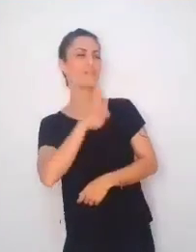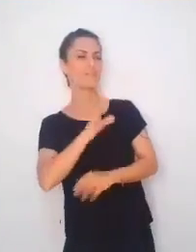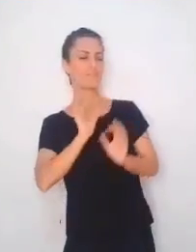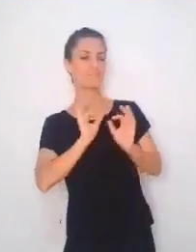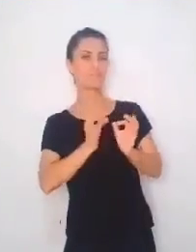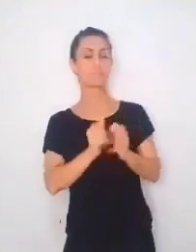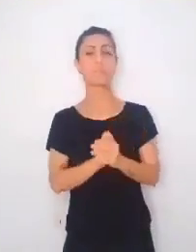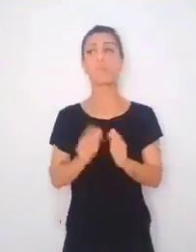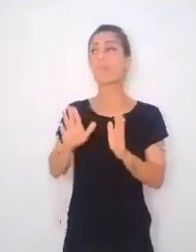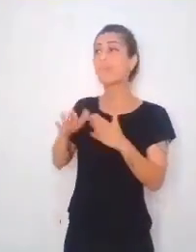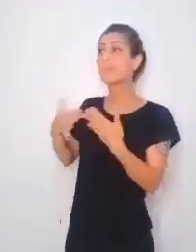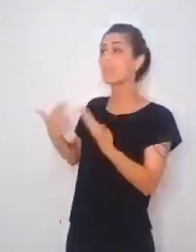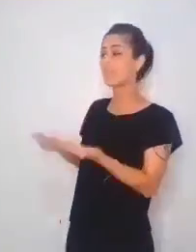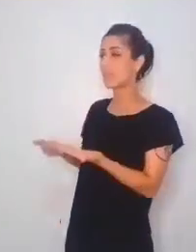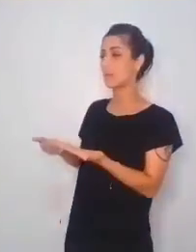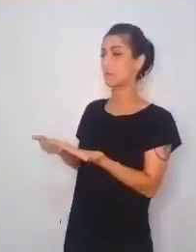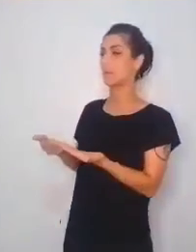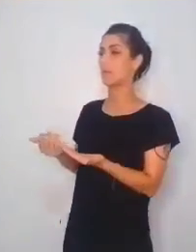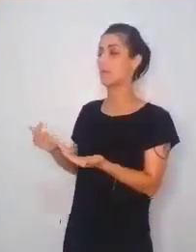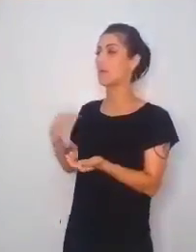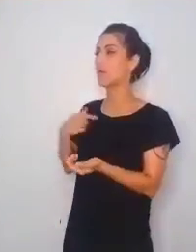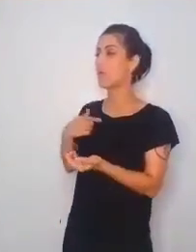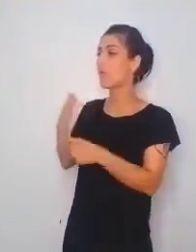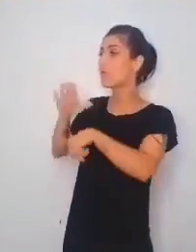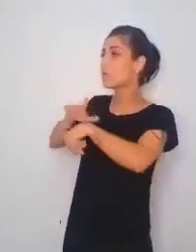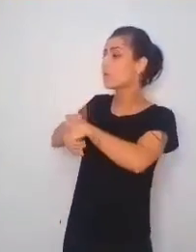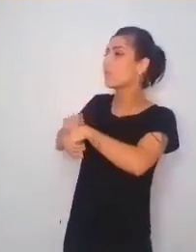legal. Faustão. Muito boa festa. Então, nós fizemos ali.